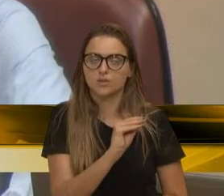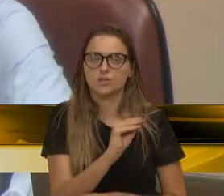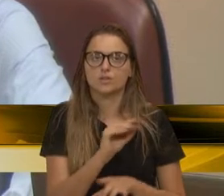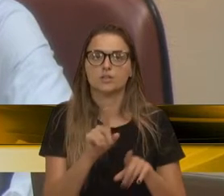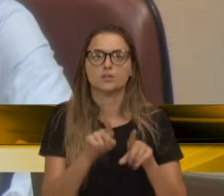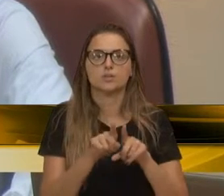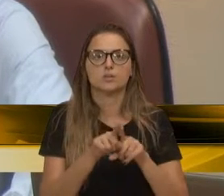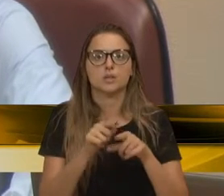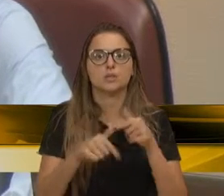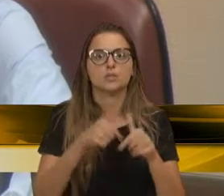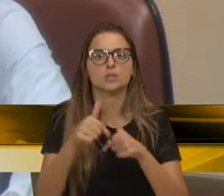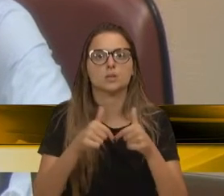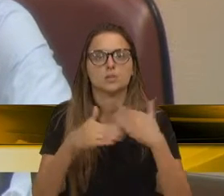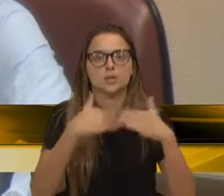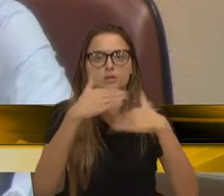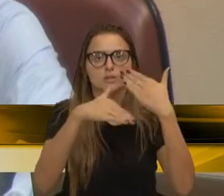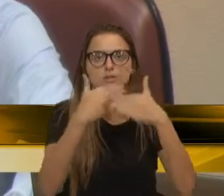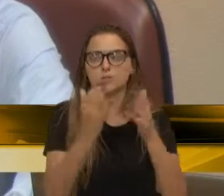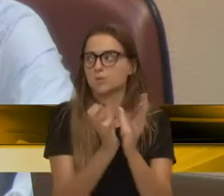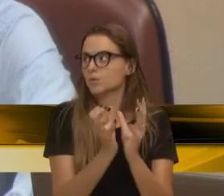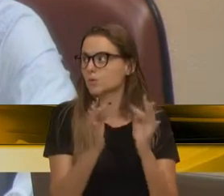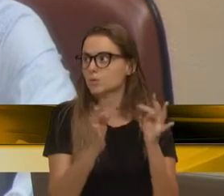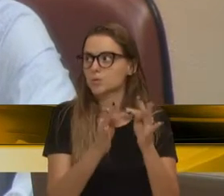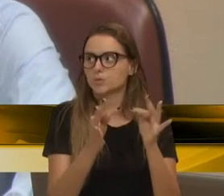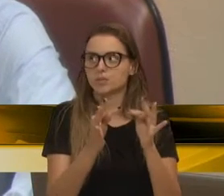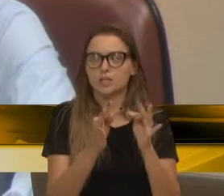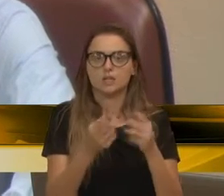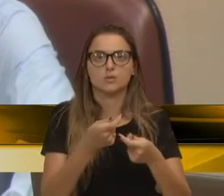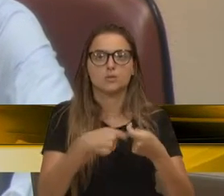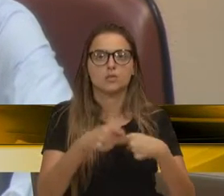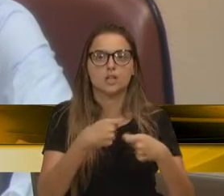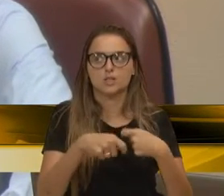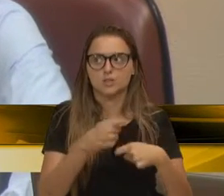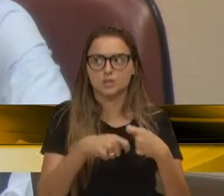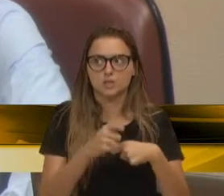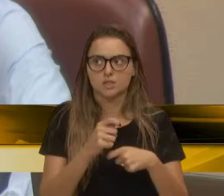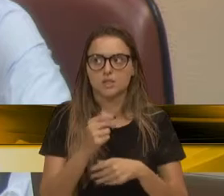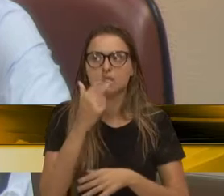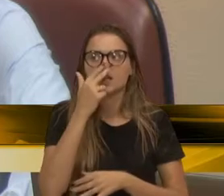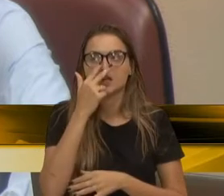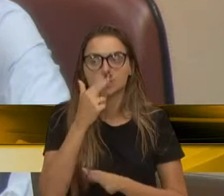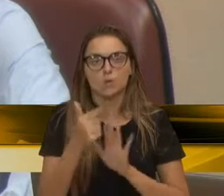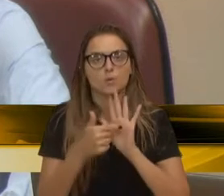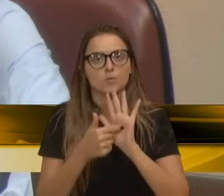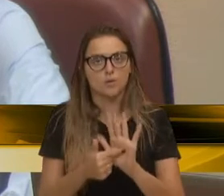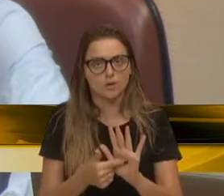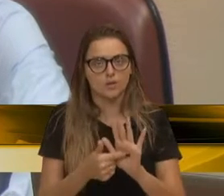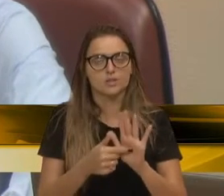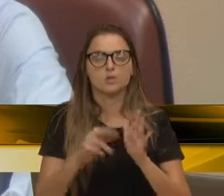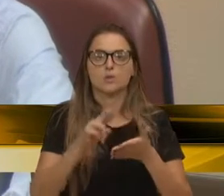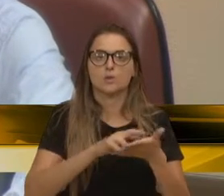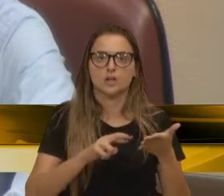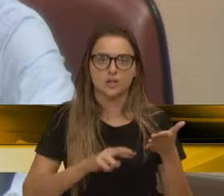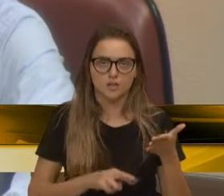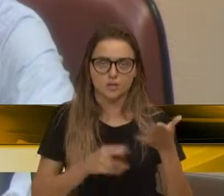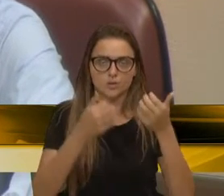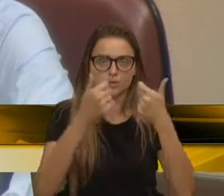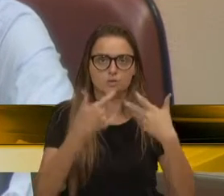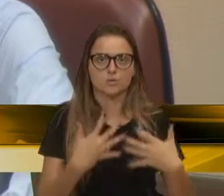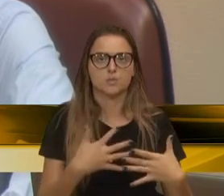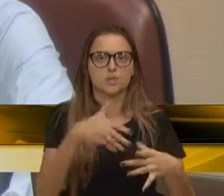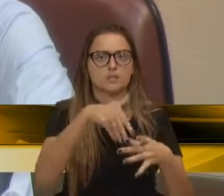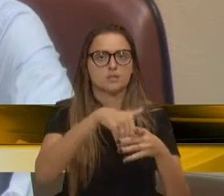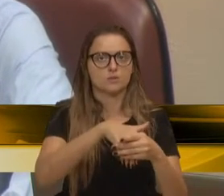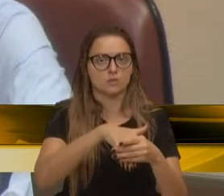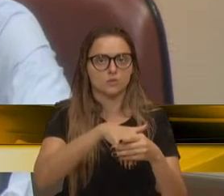do trabalho desenvolvido pela área técnica do órgão gestor como raça demonstrada no presente relatório de declaração de voto